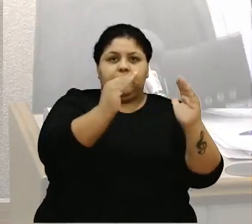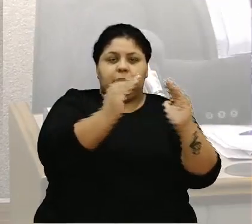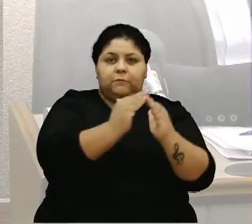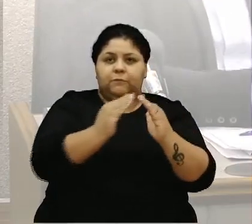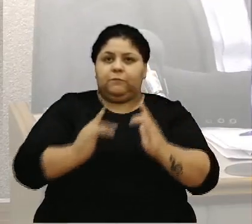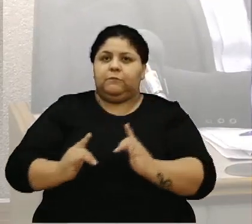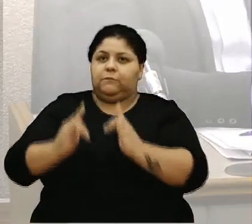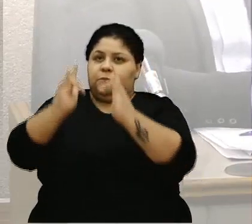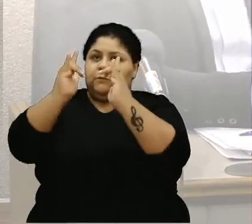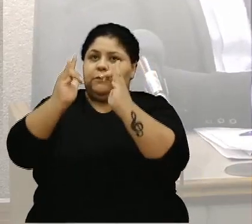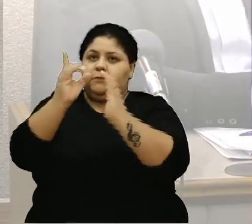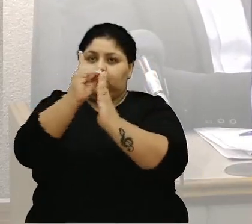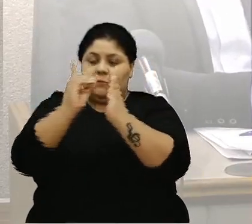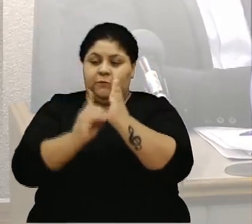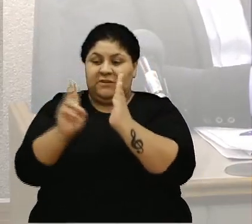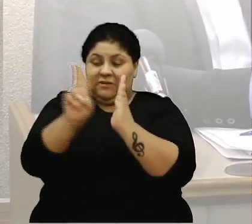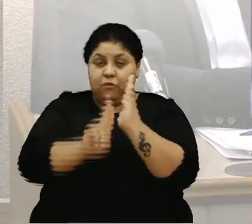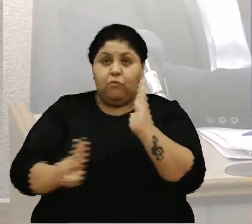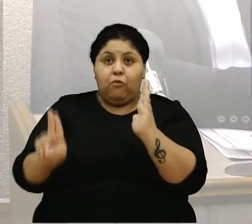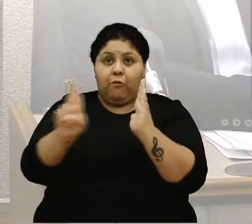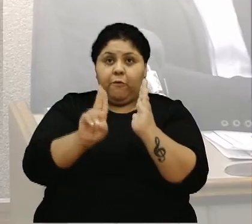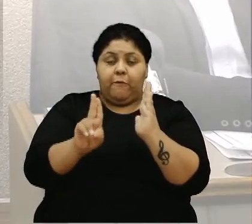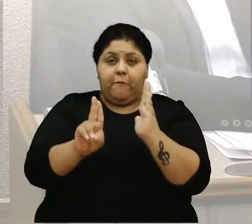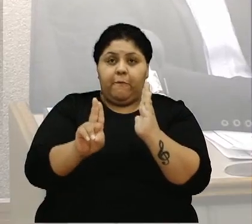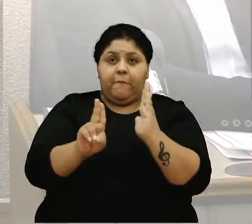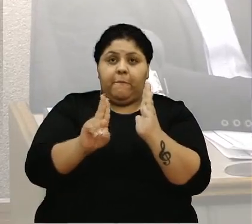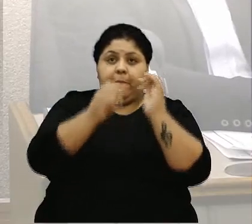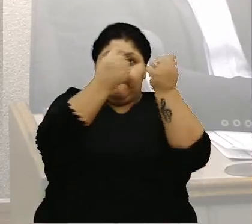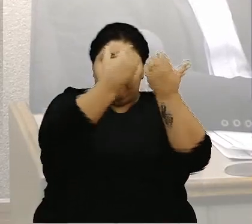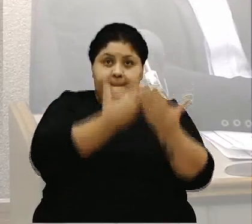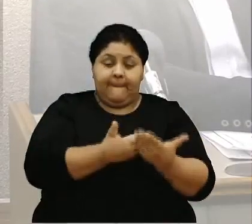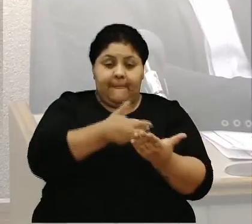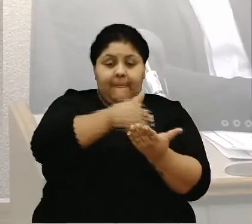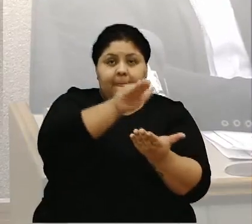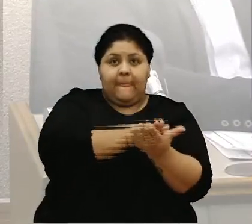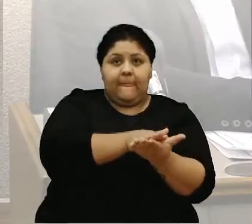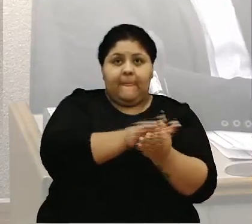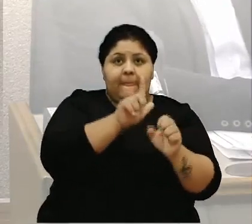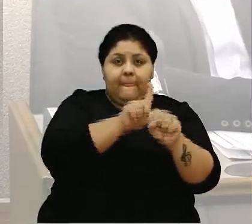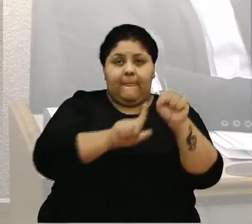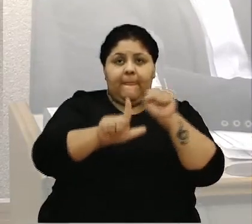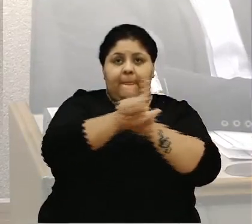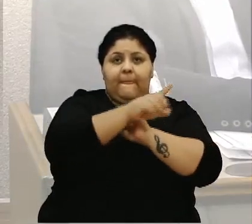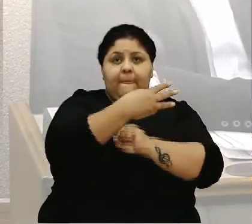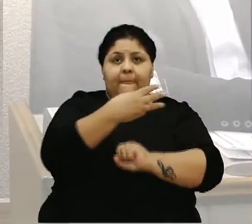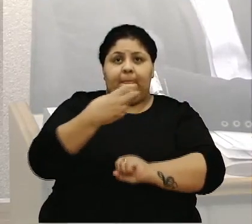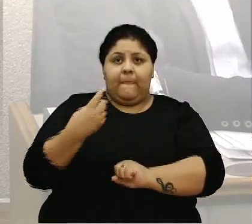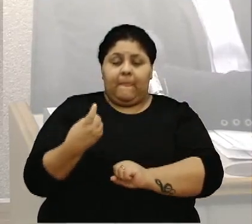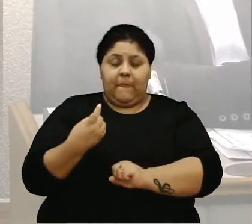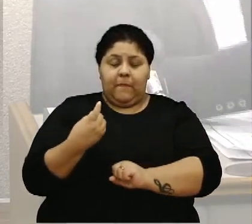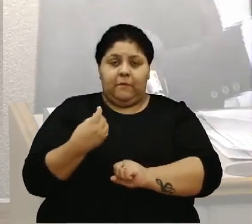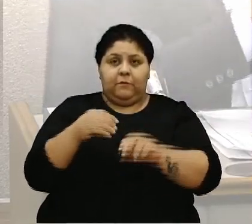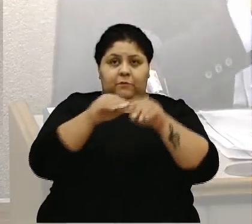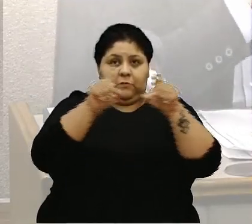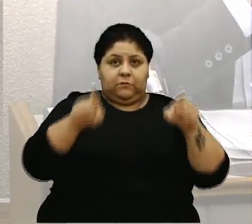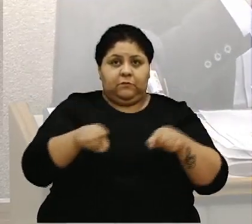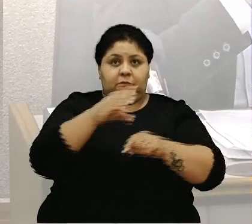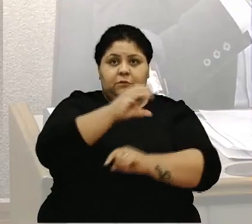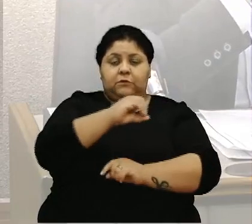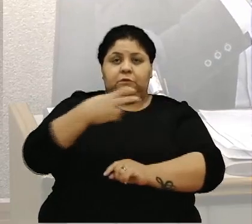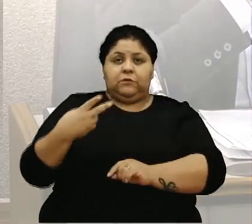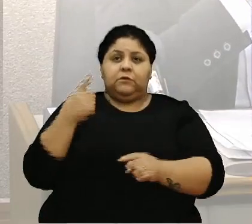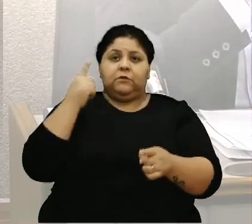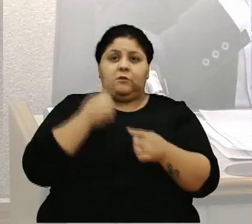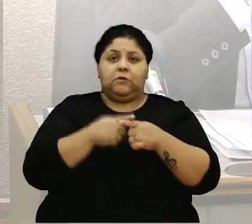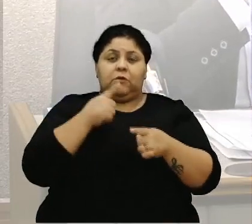afetado por decreto de utilidade pública. Trata-se da indenização do lote número 32, quadra 0832, em virtude